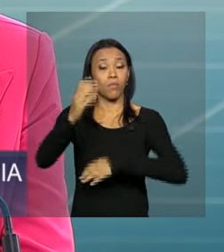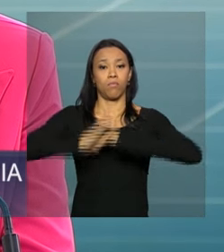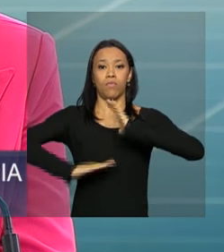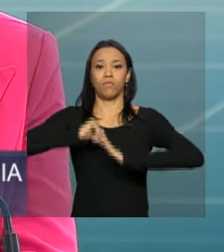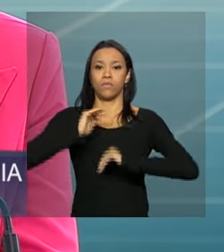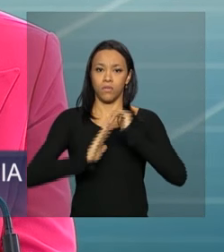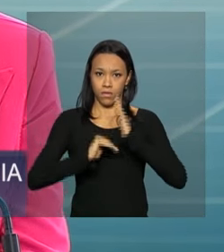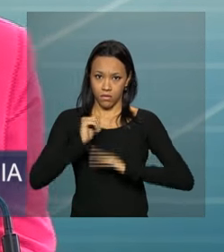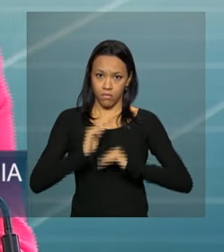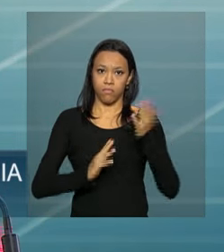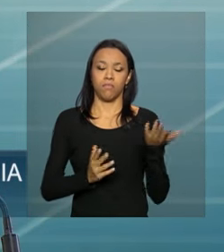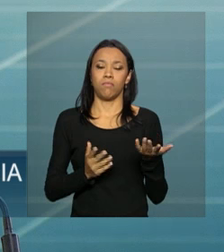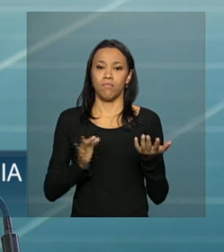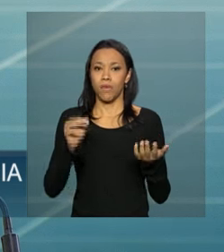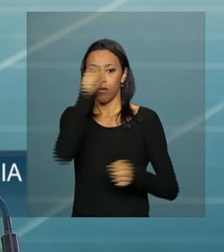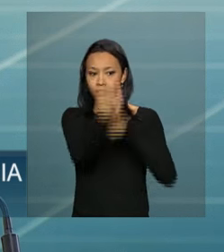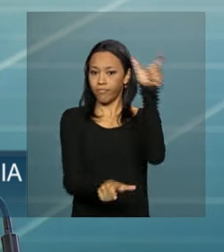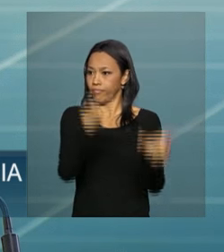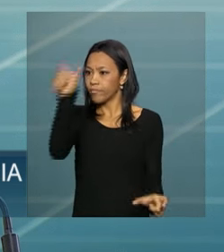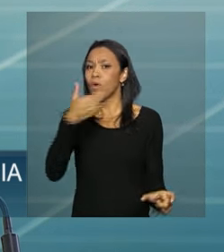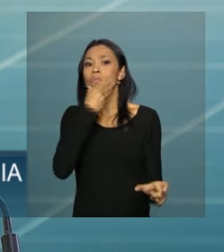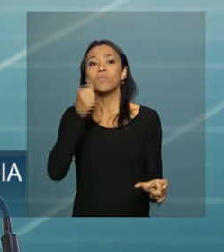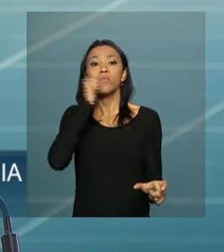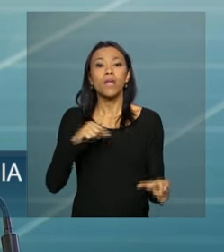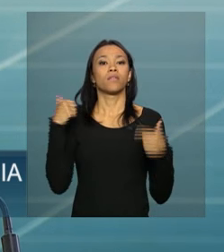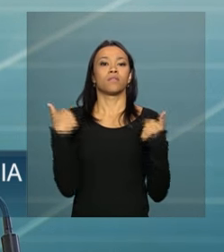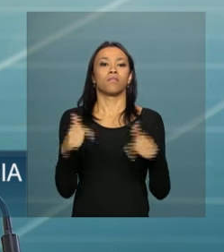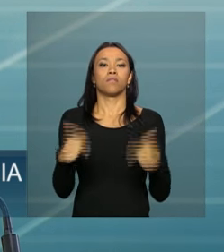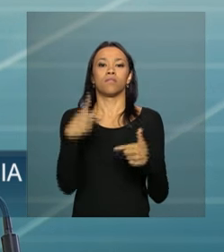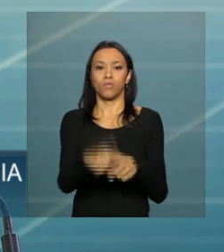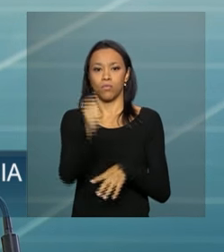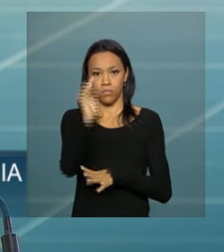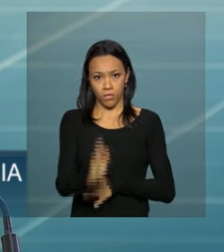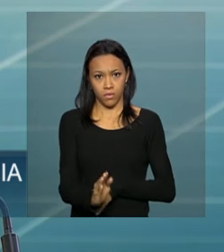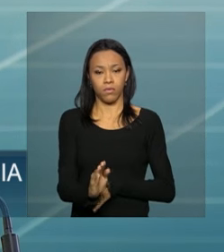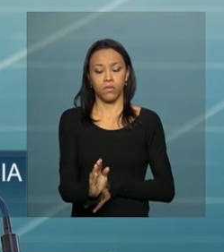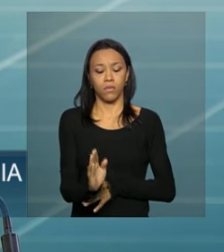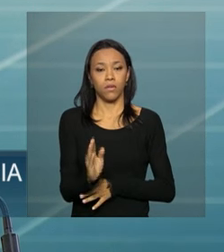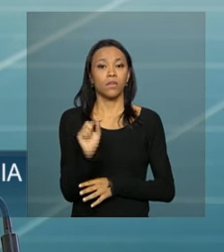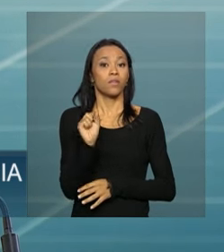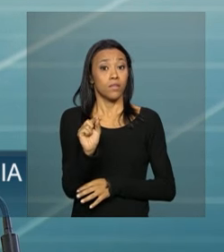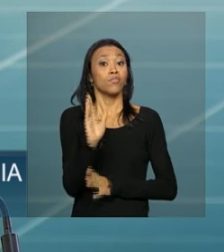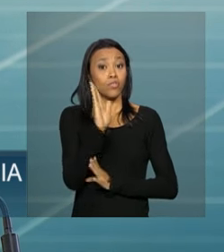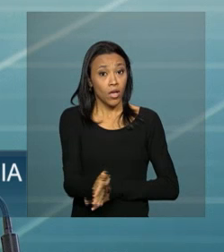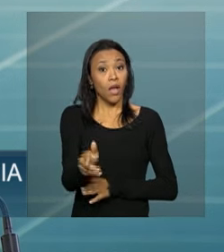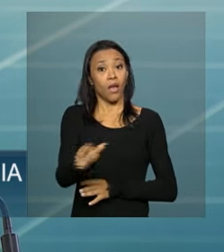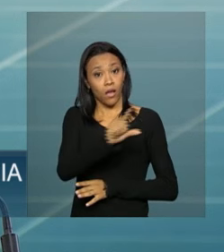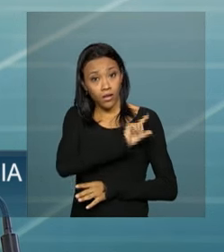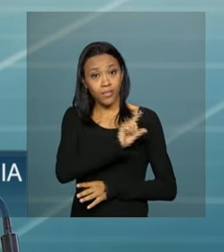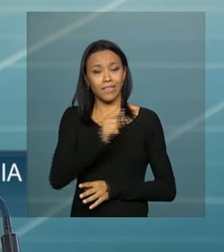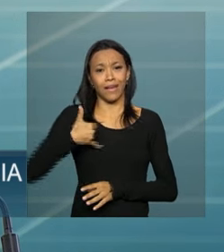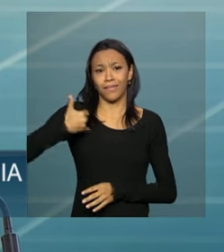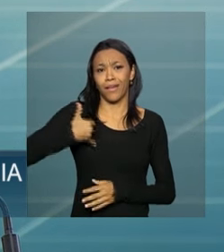profissional para os trabalhadores e as trabalhadoras do nosso país, que já tinham